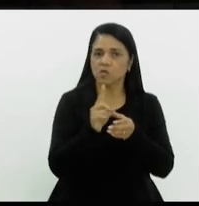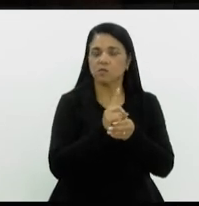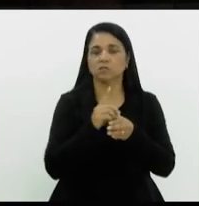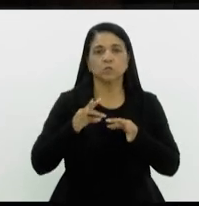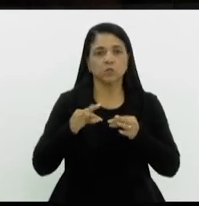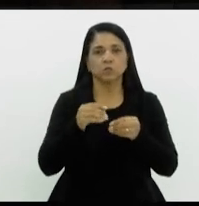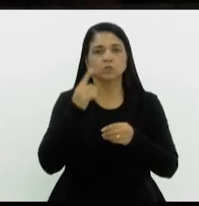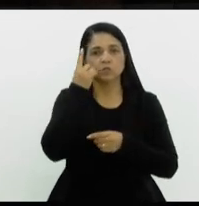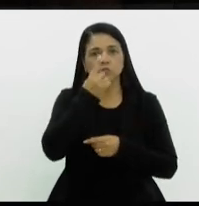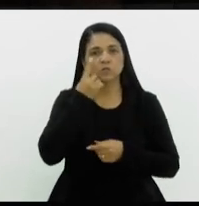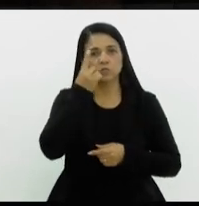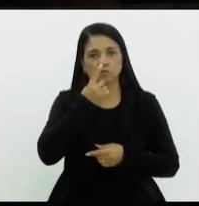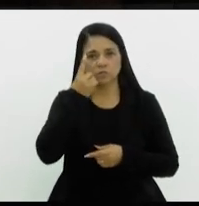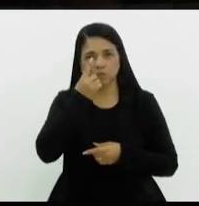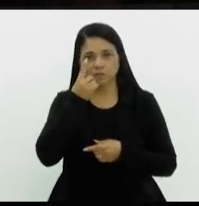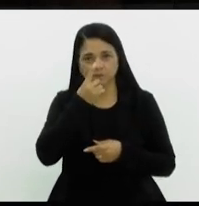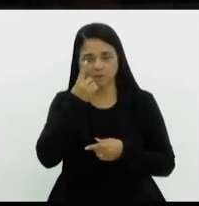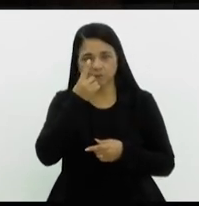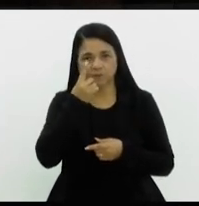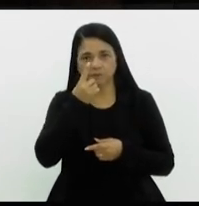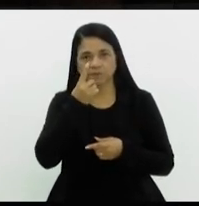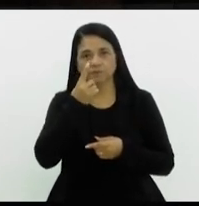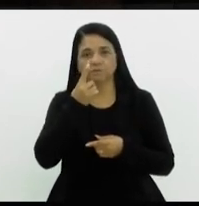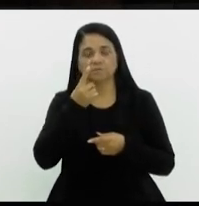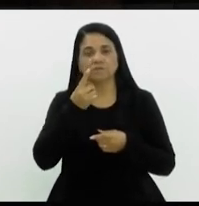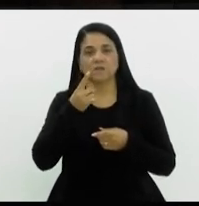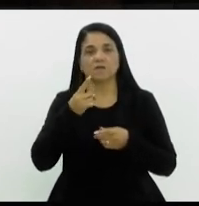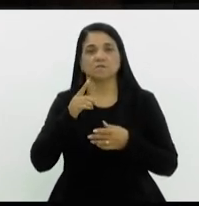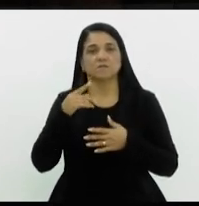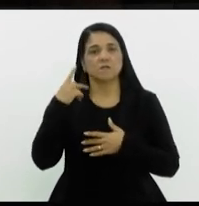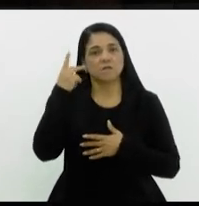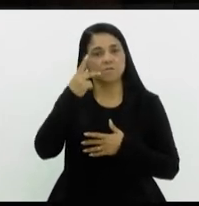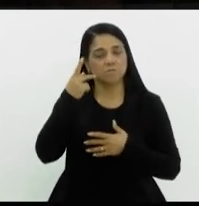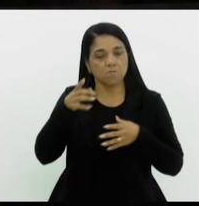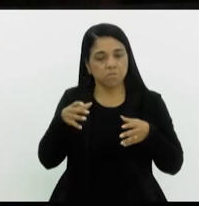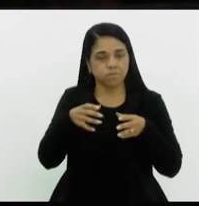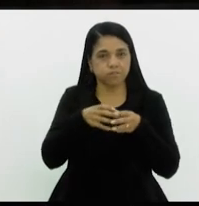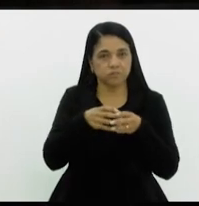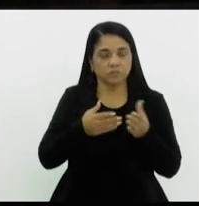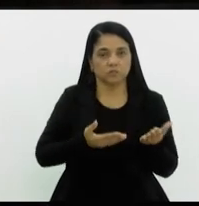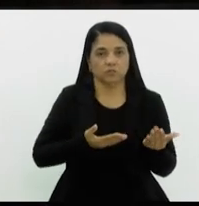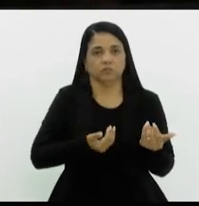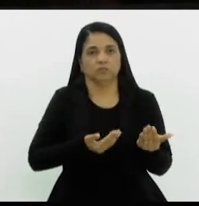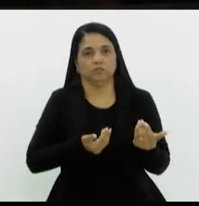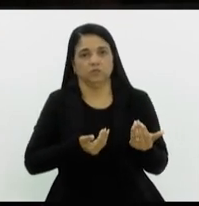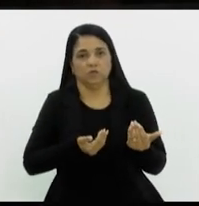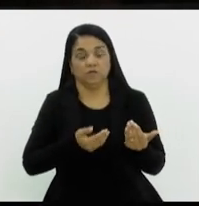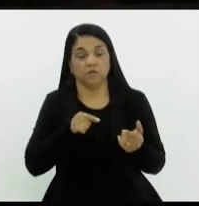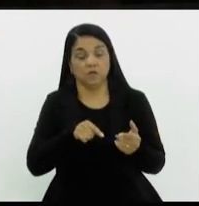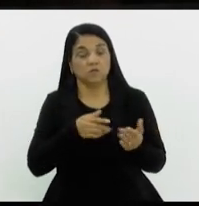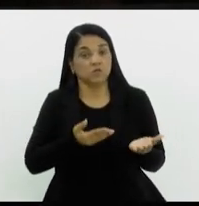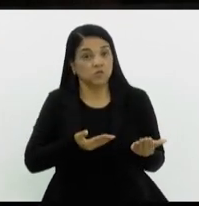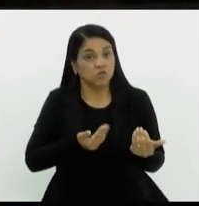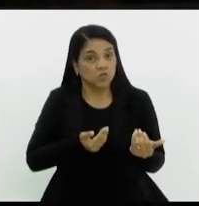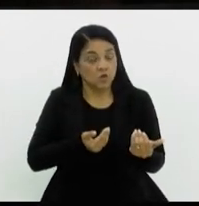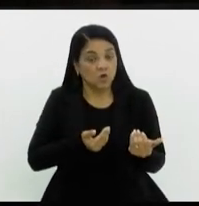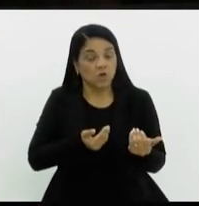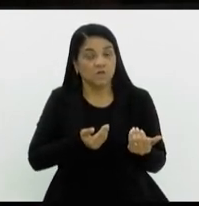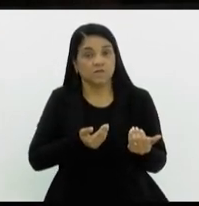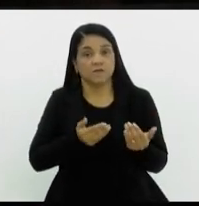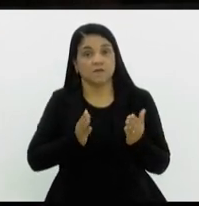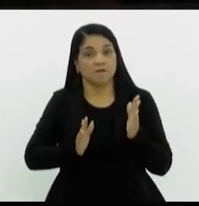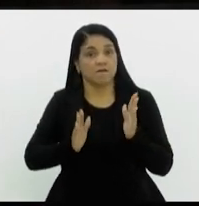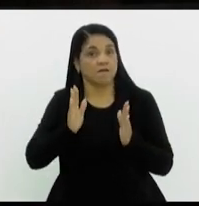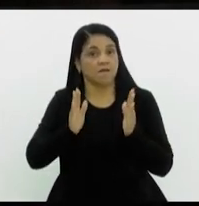deputados que fazem parte da Frente Parlamentar da Juventude, porque a juventude representa a fase mais dinâmica